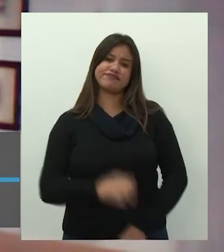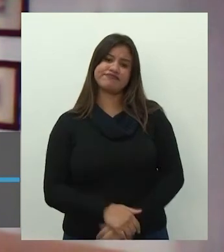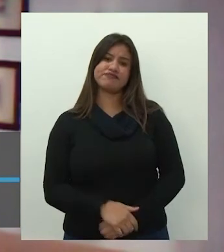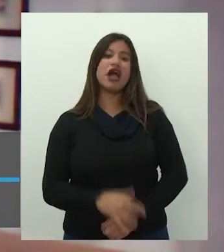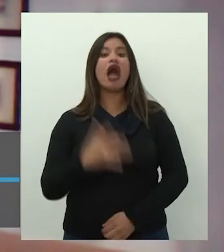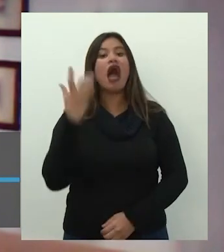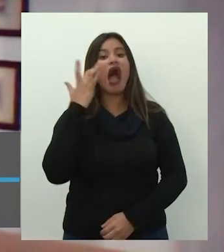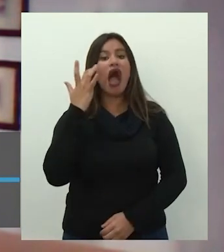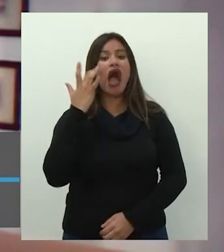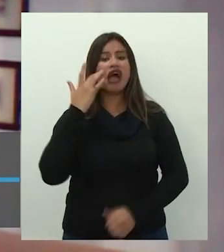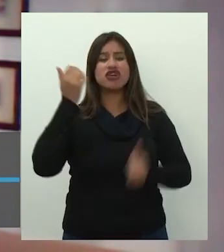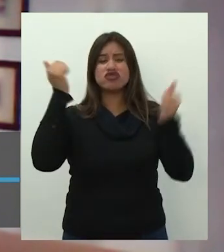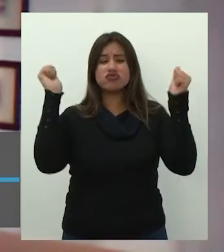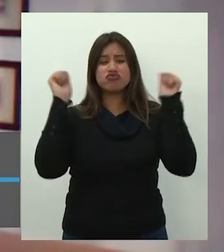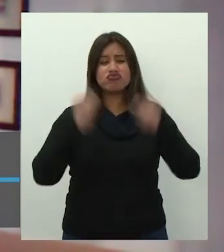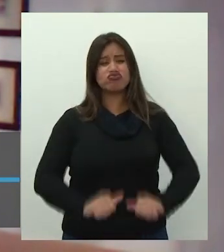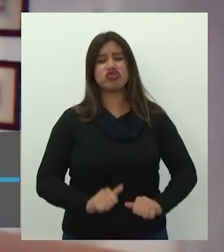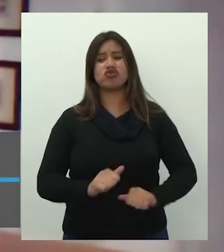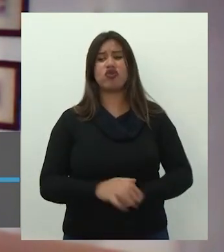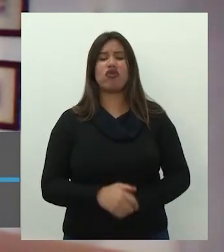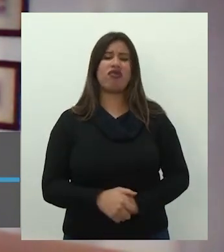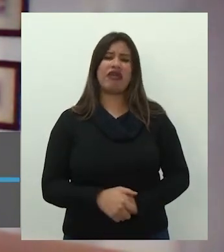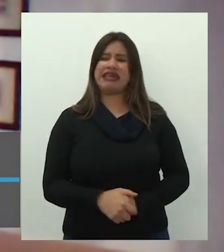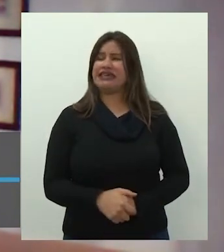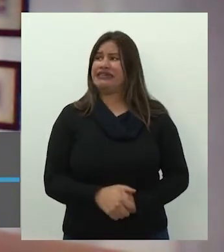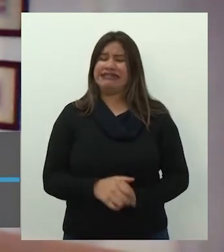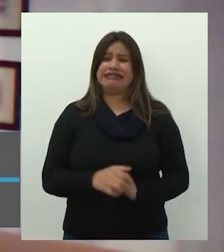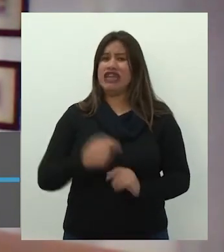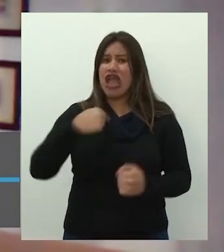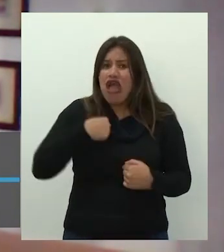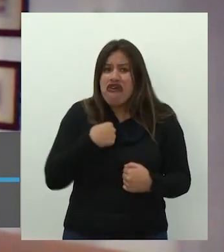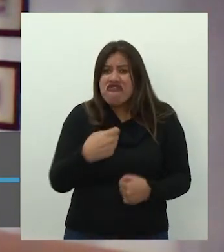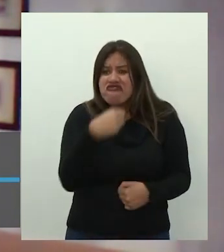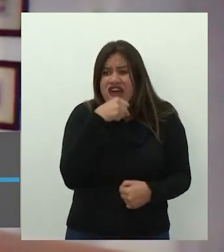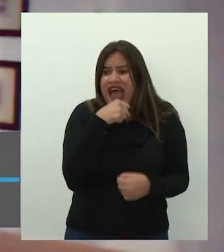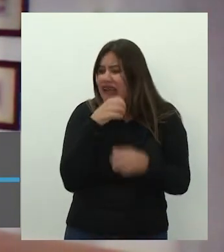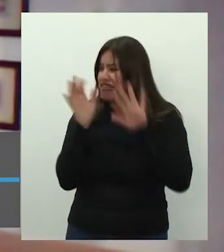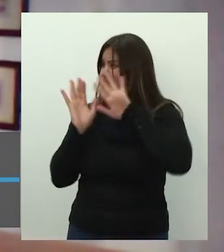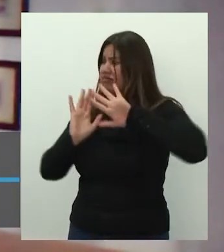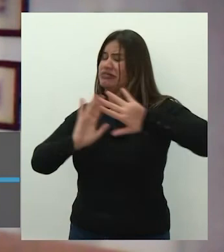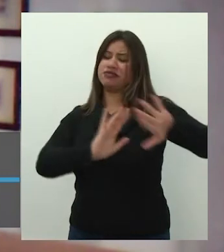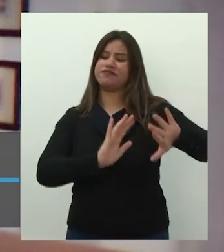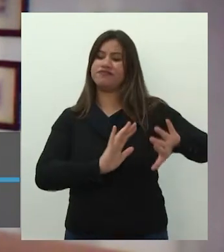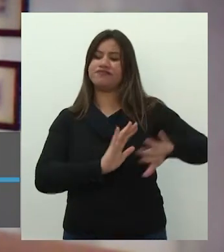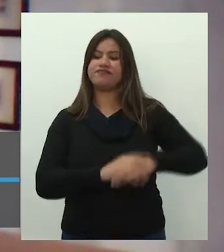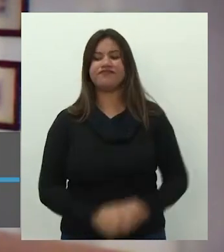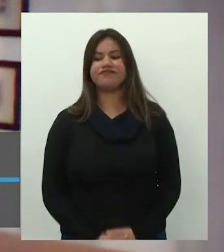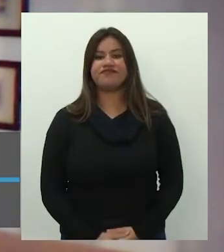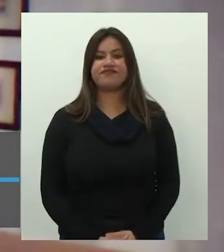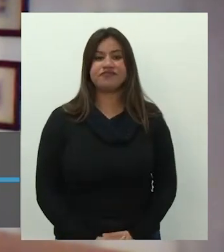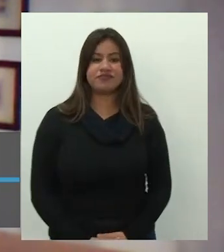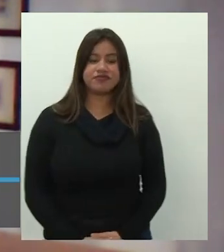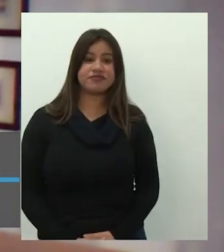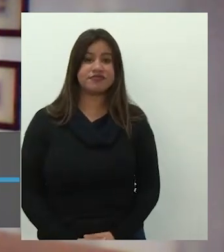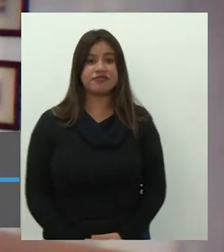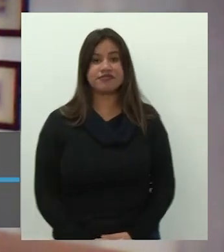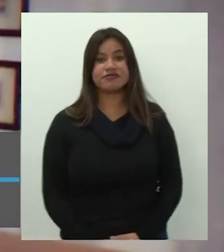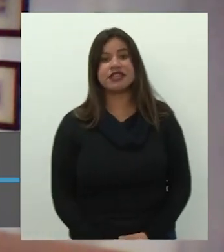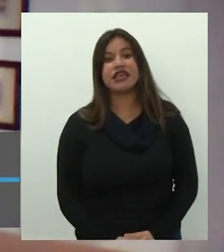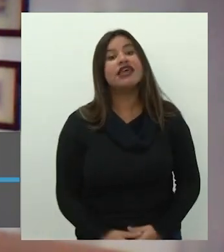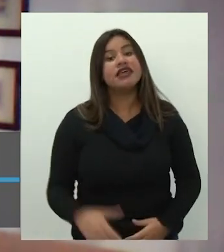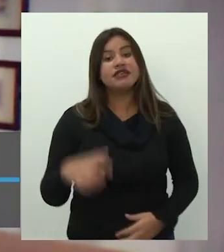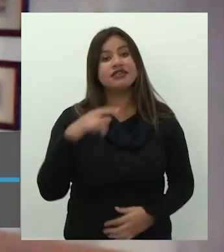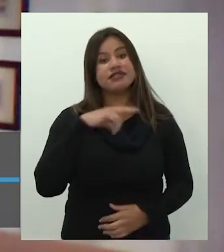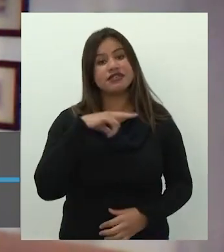acha a pior coisa do mundo, que não quer nem ouvir falar nisso. É gente que não sabe que a opção